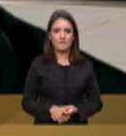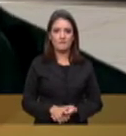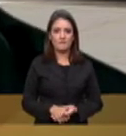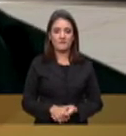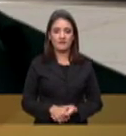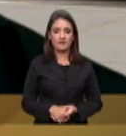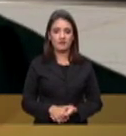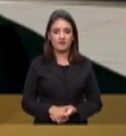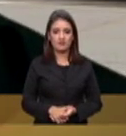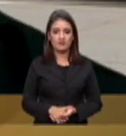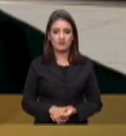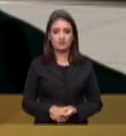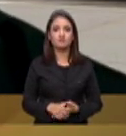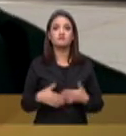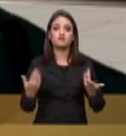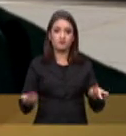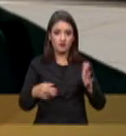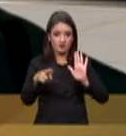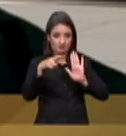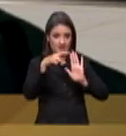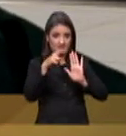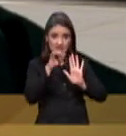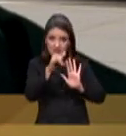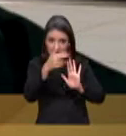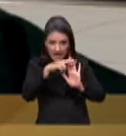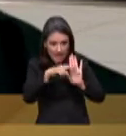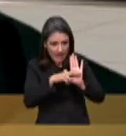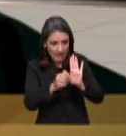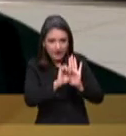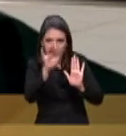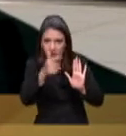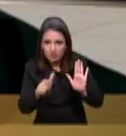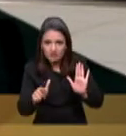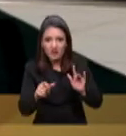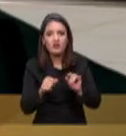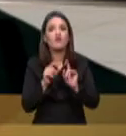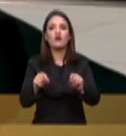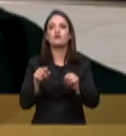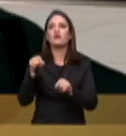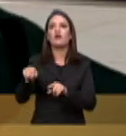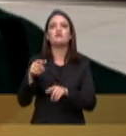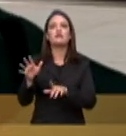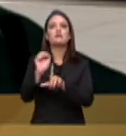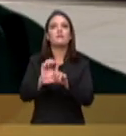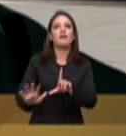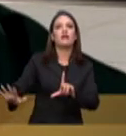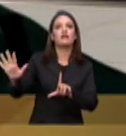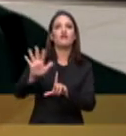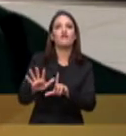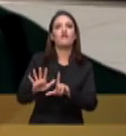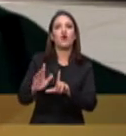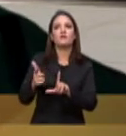Pois a desregulação somente fortalece o poder de fogo dessas plataformas anônimas, tendo em vista